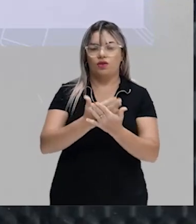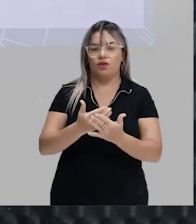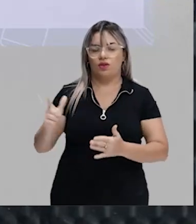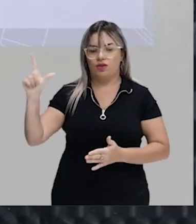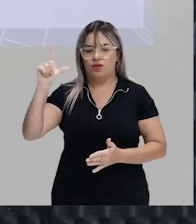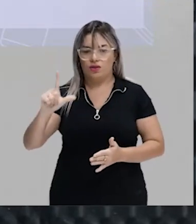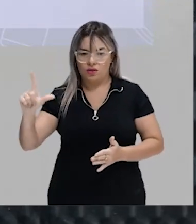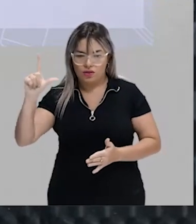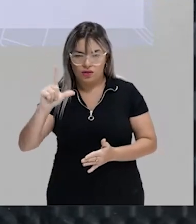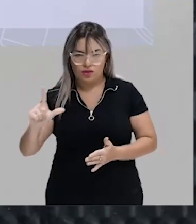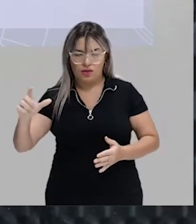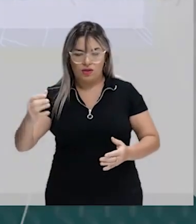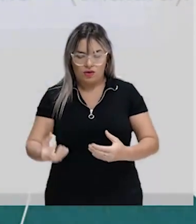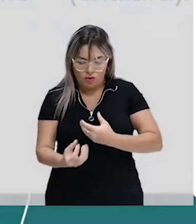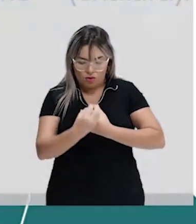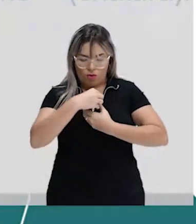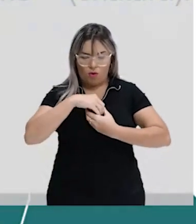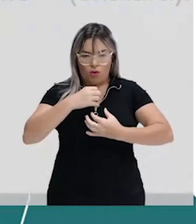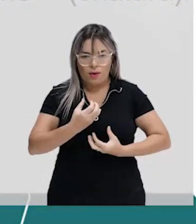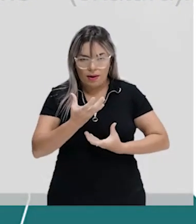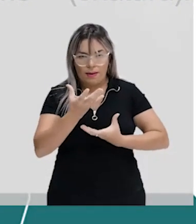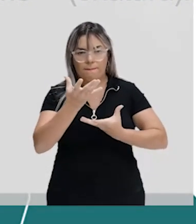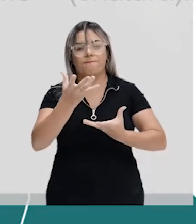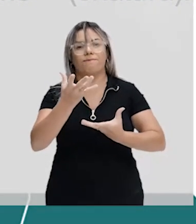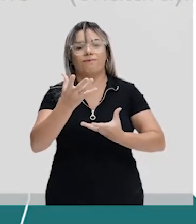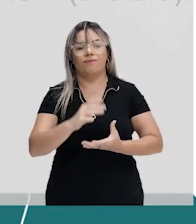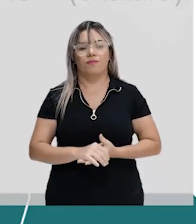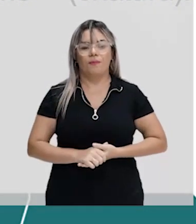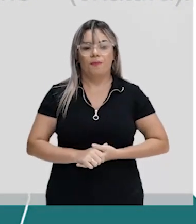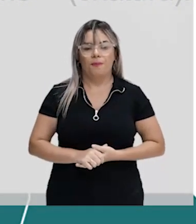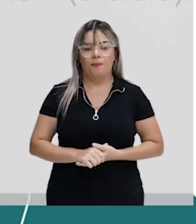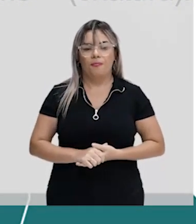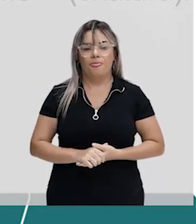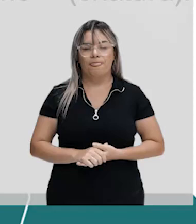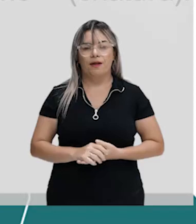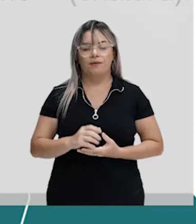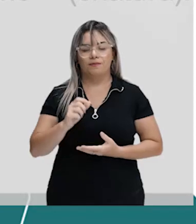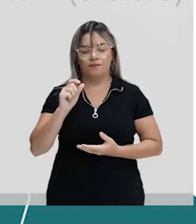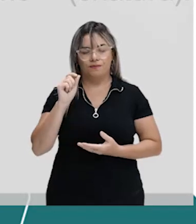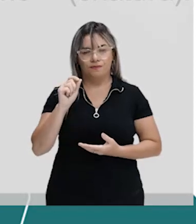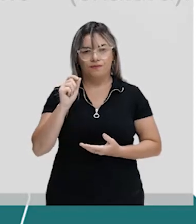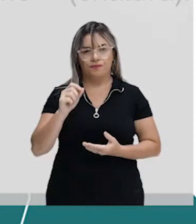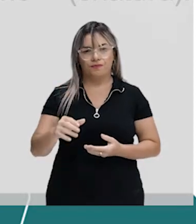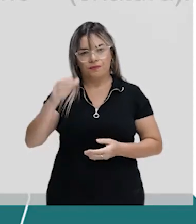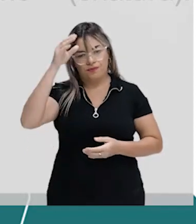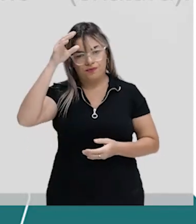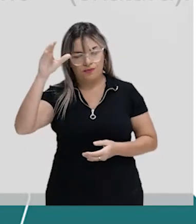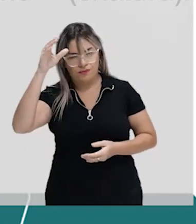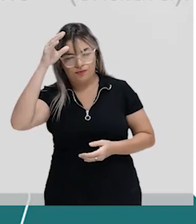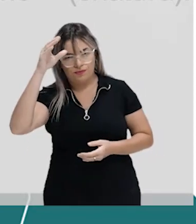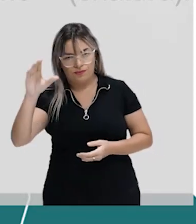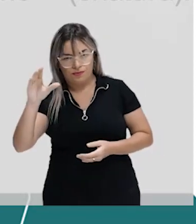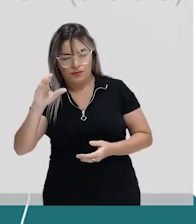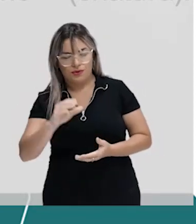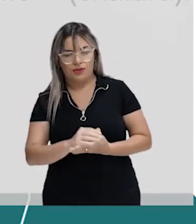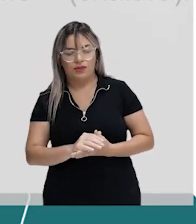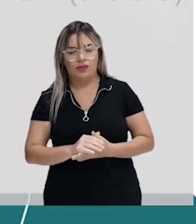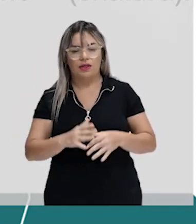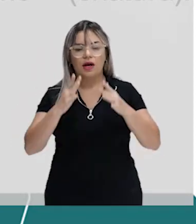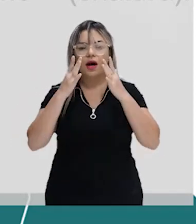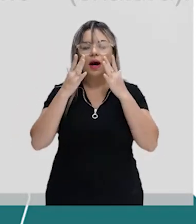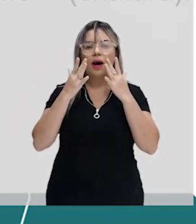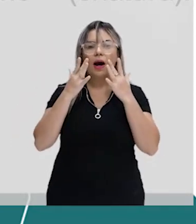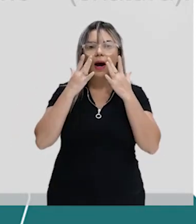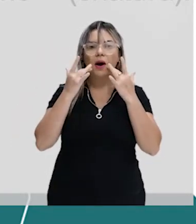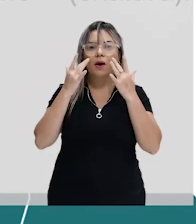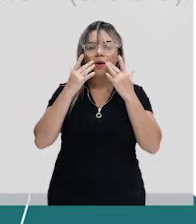parnasianismo, tá bom? Nessa cultura teocêntrica, Deus era o fundamento da arte, da